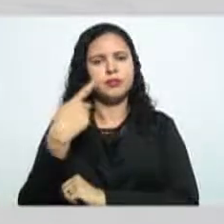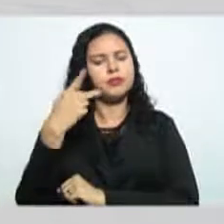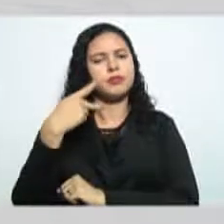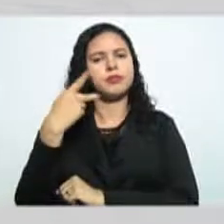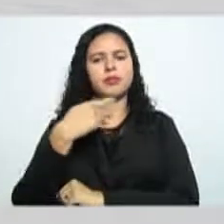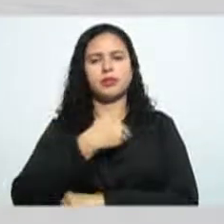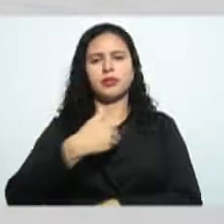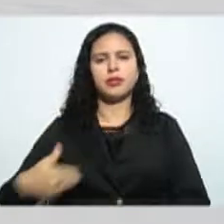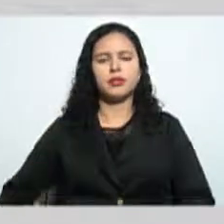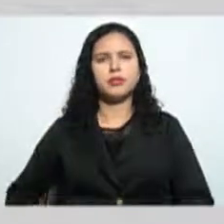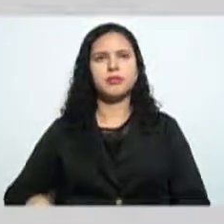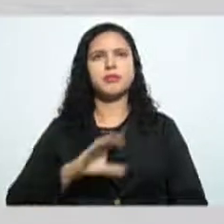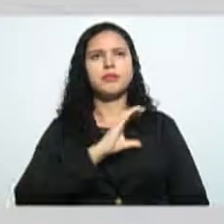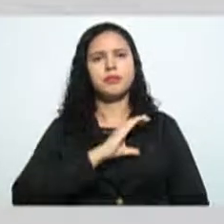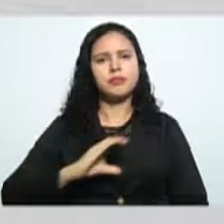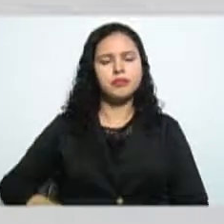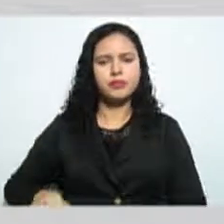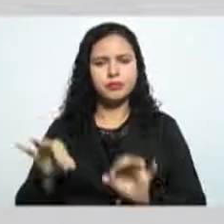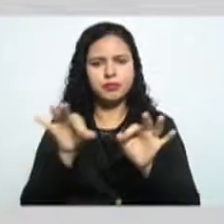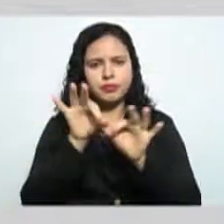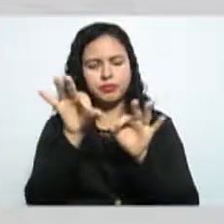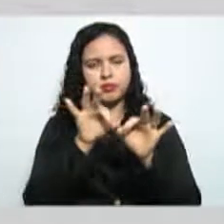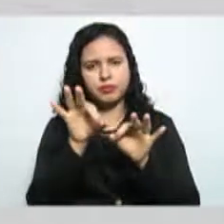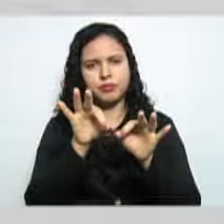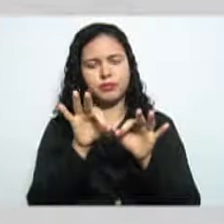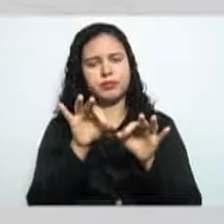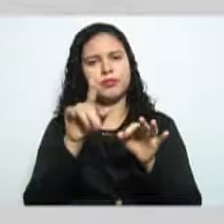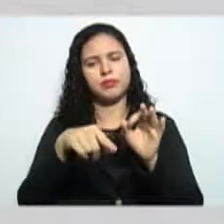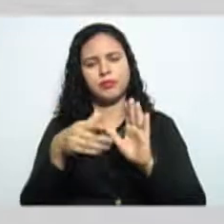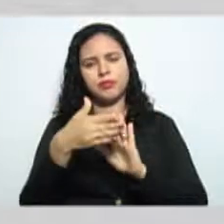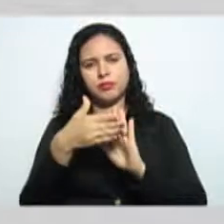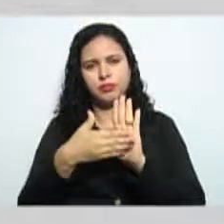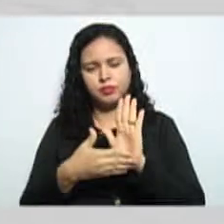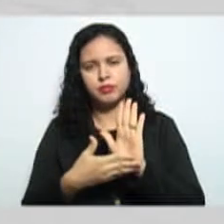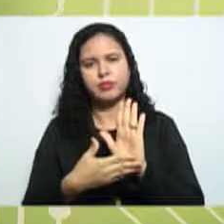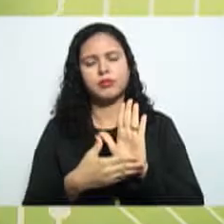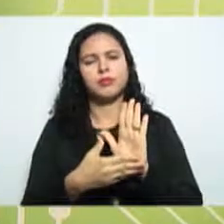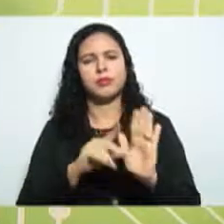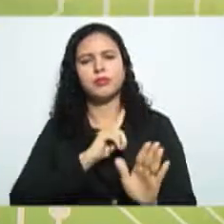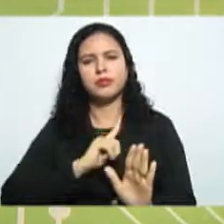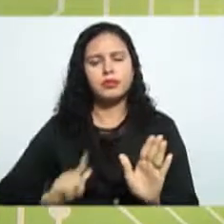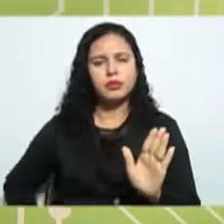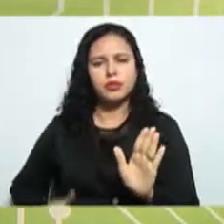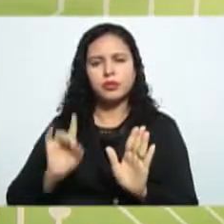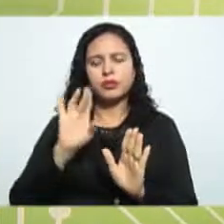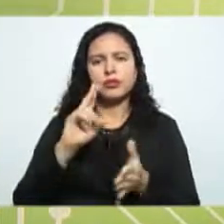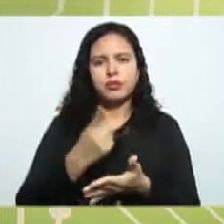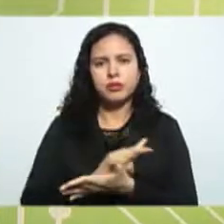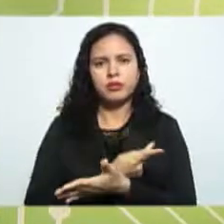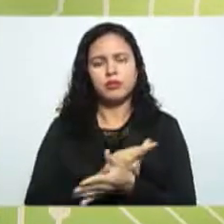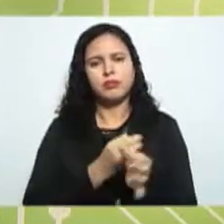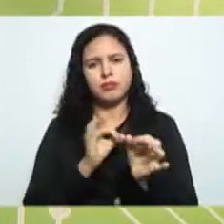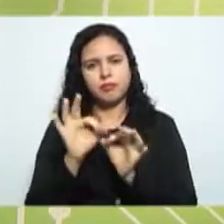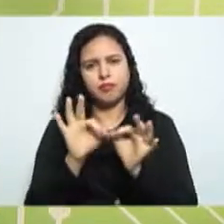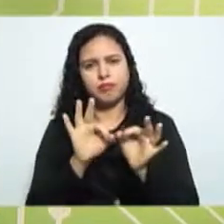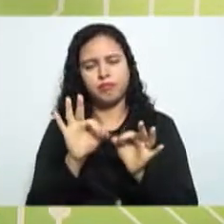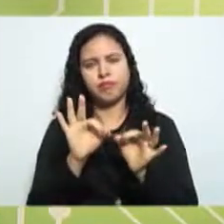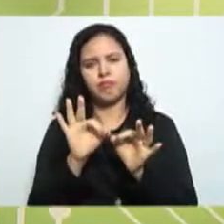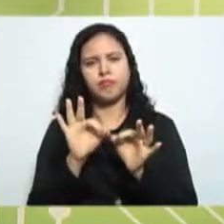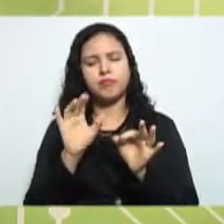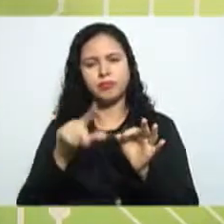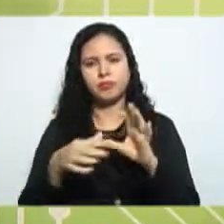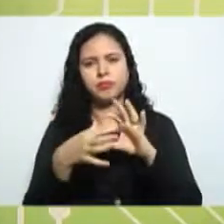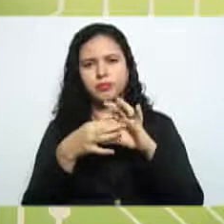é a coordenação dessas ações e programas de governo. Política pública só acontece quando a gente tem essa coordenação, essa